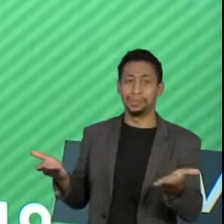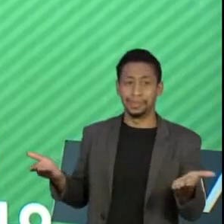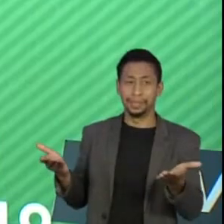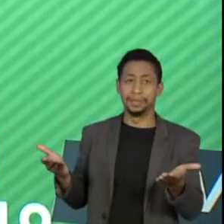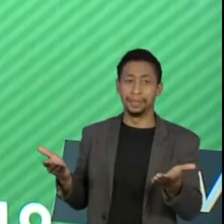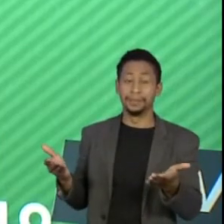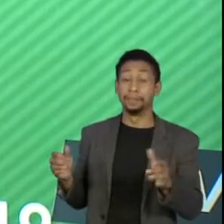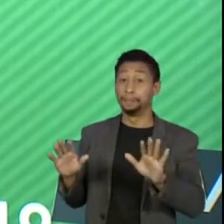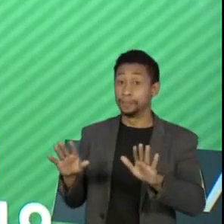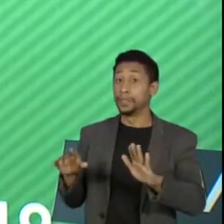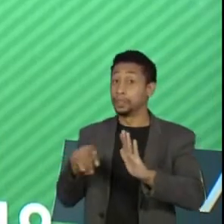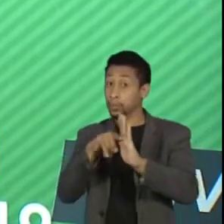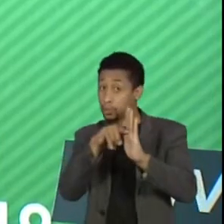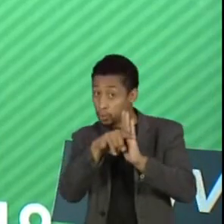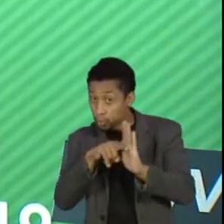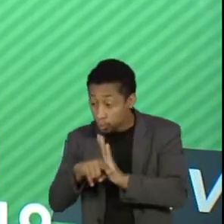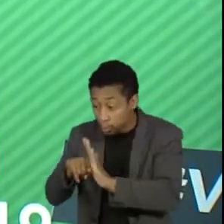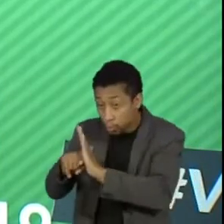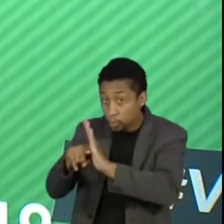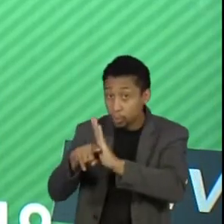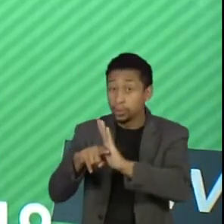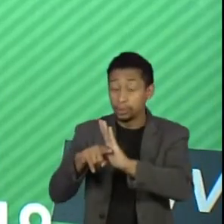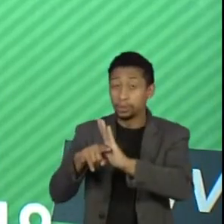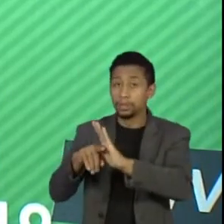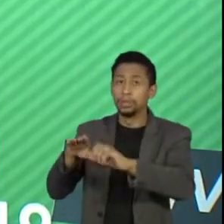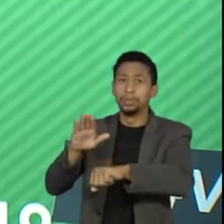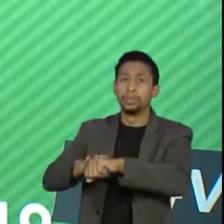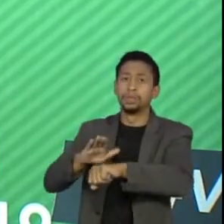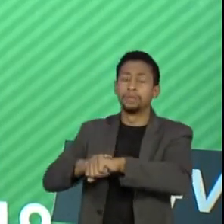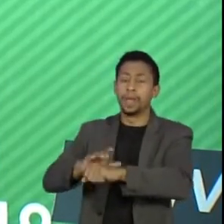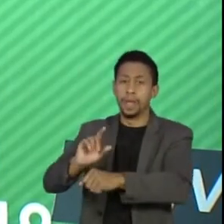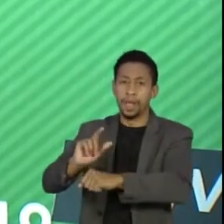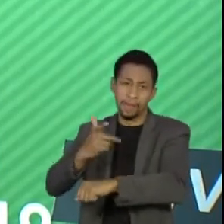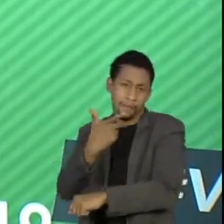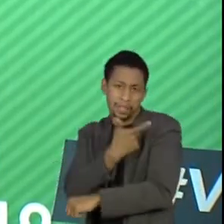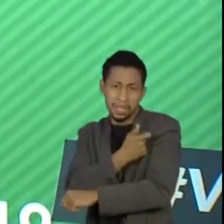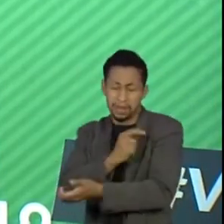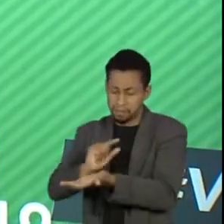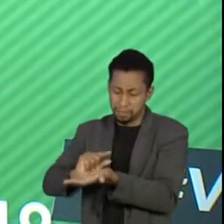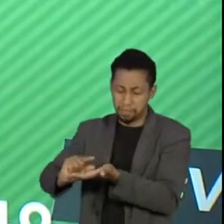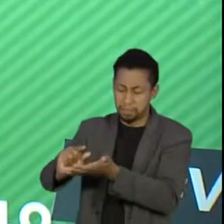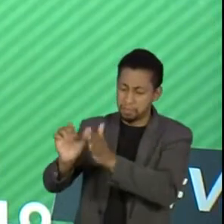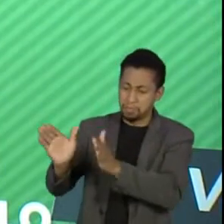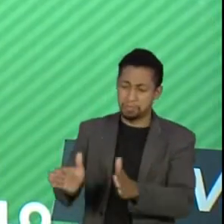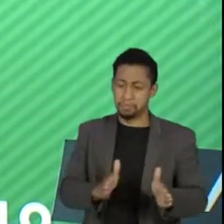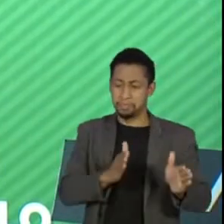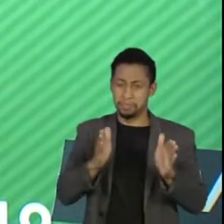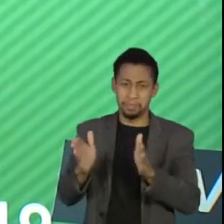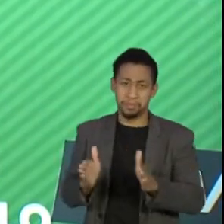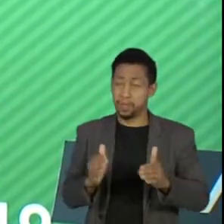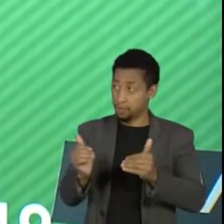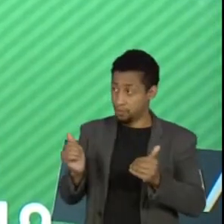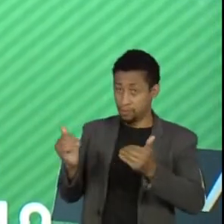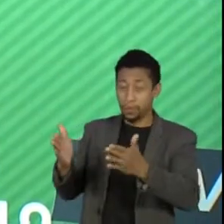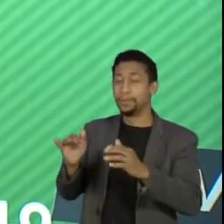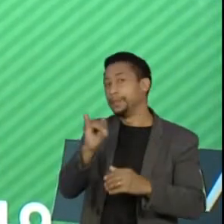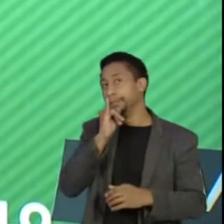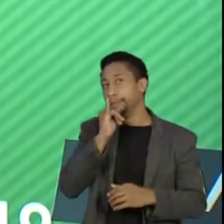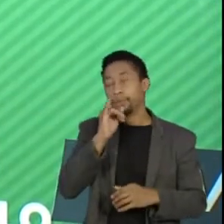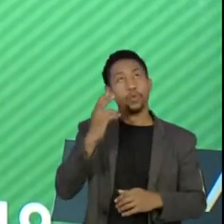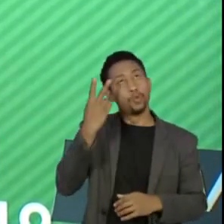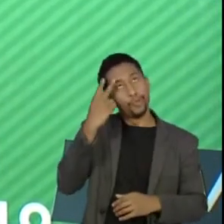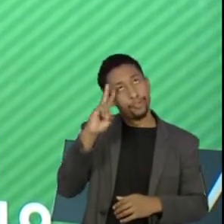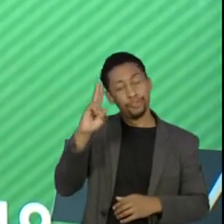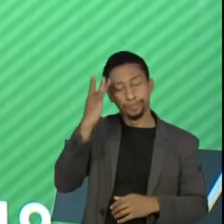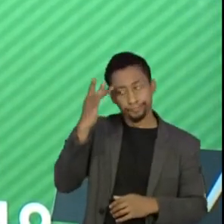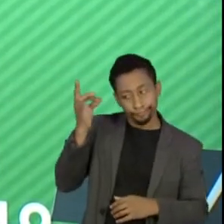de outros fabricantes não incluiriam como um possível caso uma pessoa com 2 dias de dor de cabeça, mesmo que tivesse um